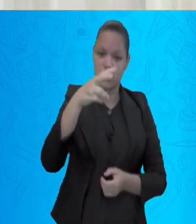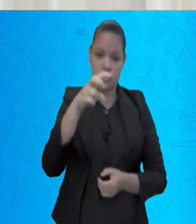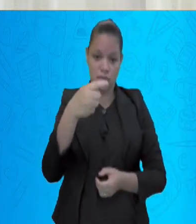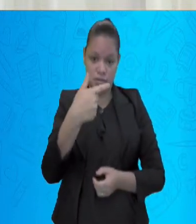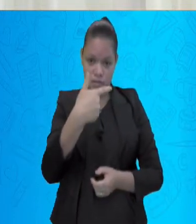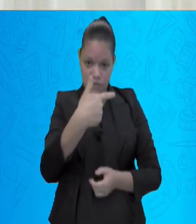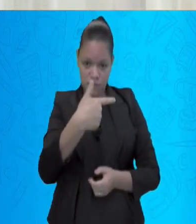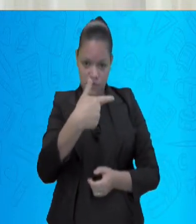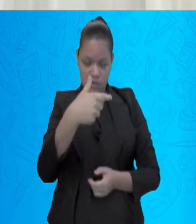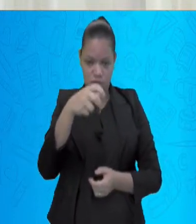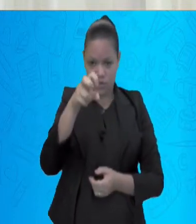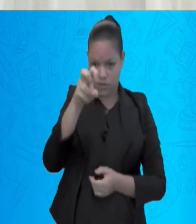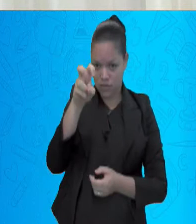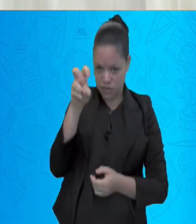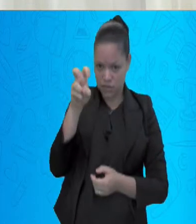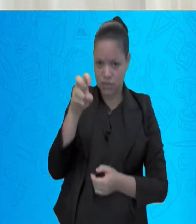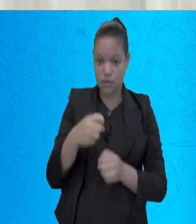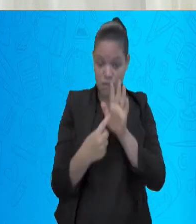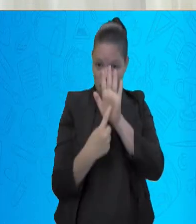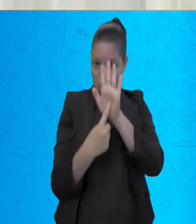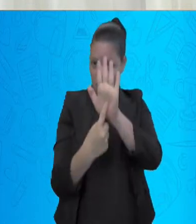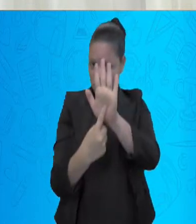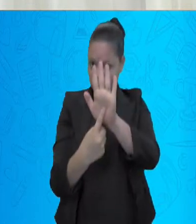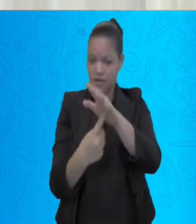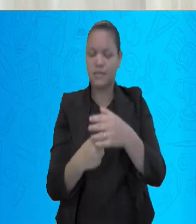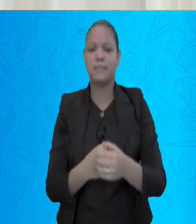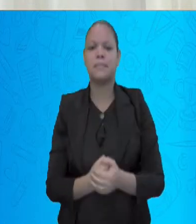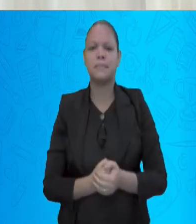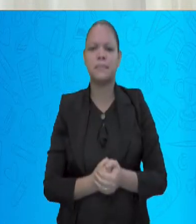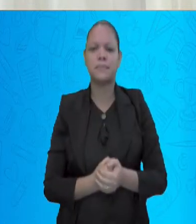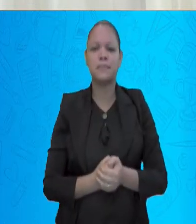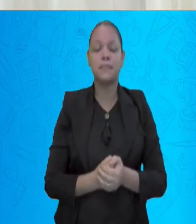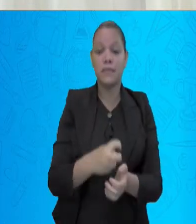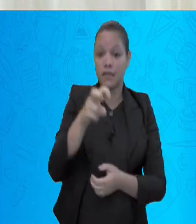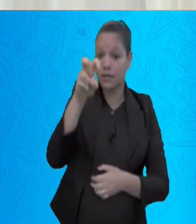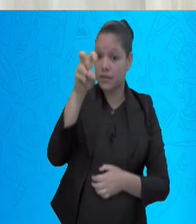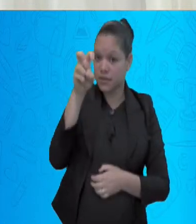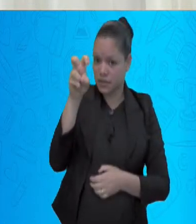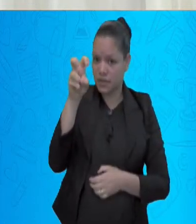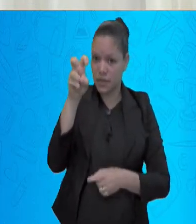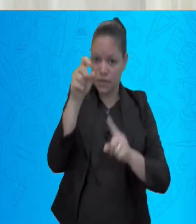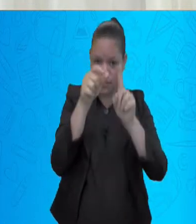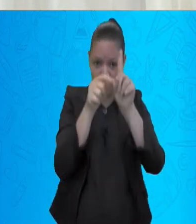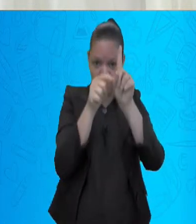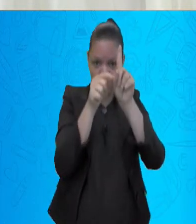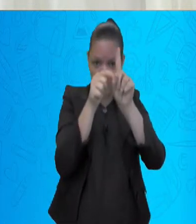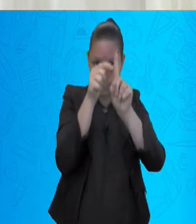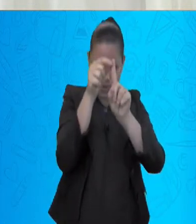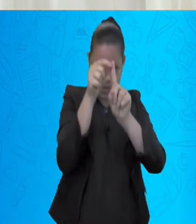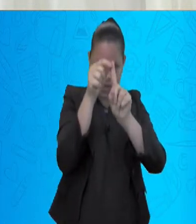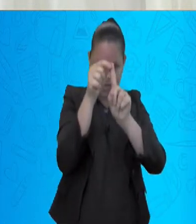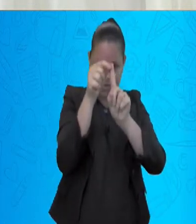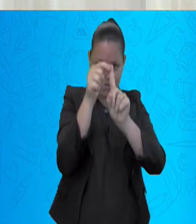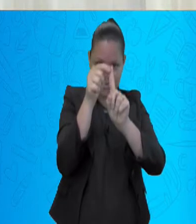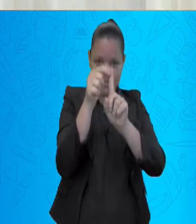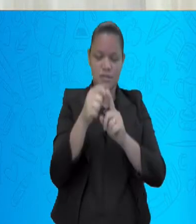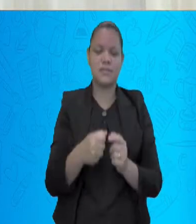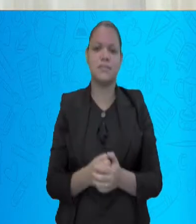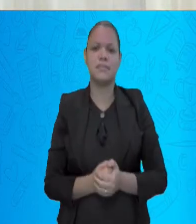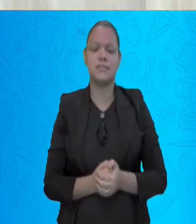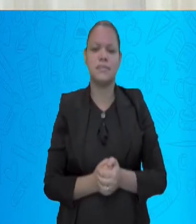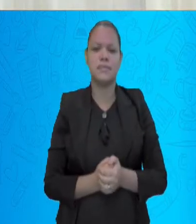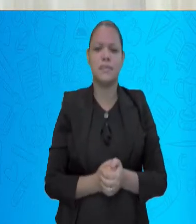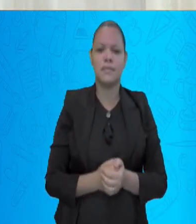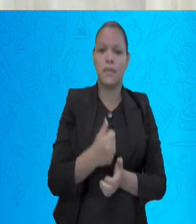325. Vamos representar aqui com o material dourado. O 5 está na unidade, então precisamos de 5 cubinhos.